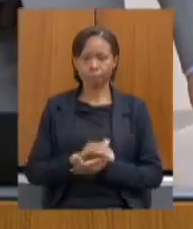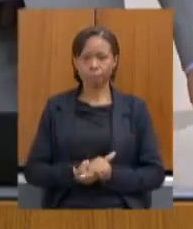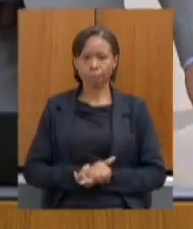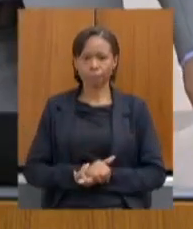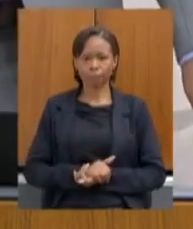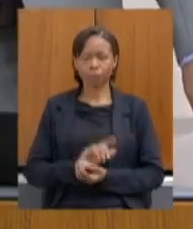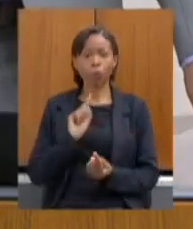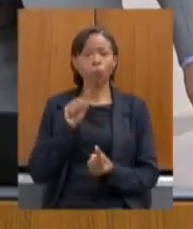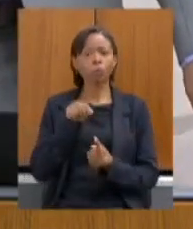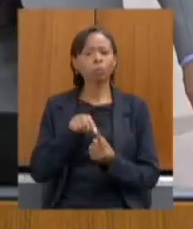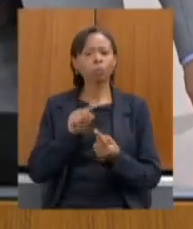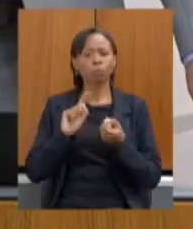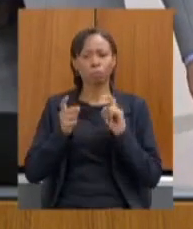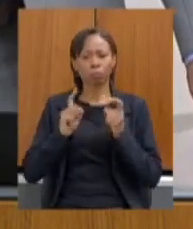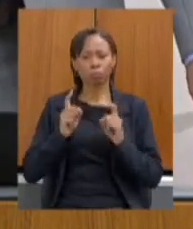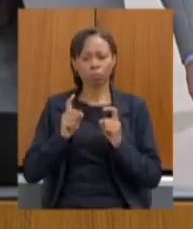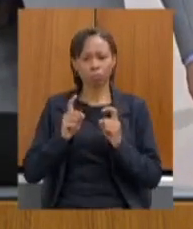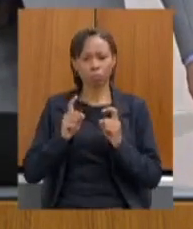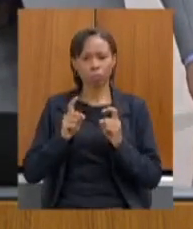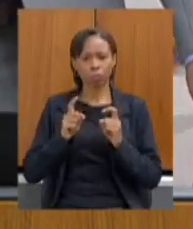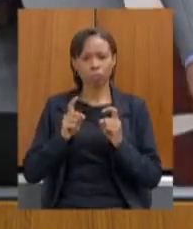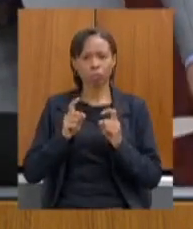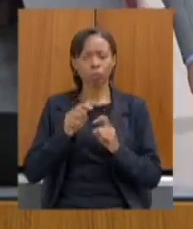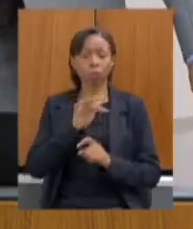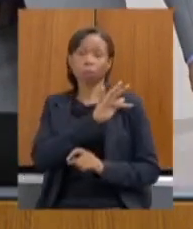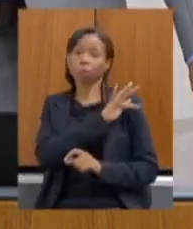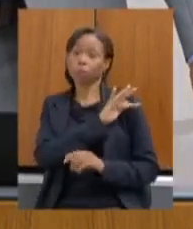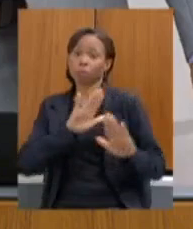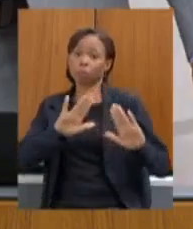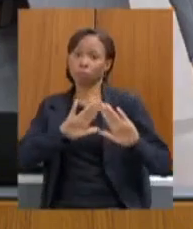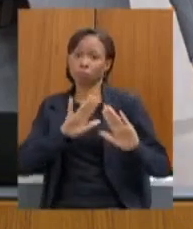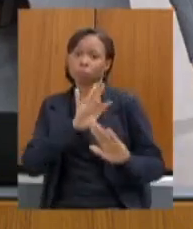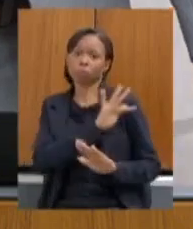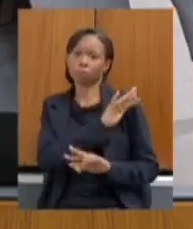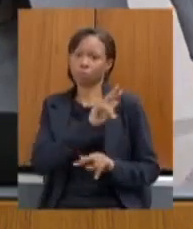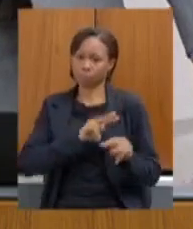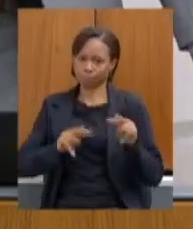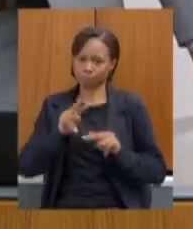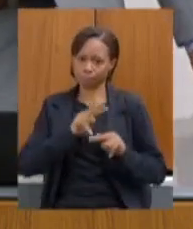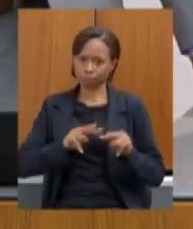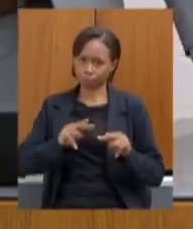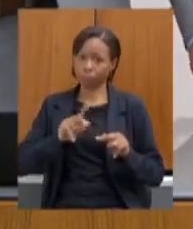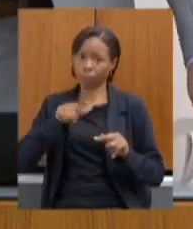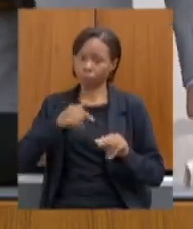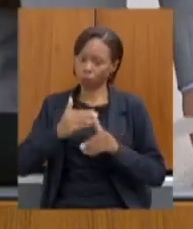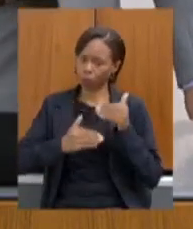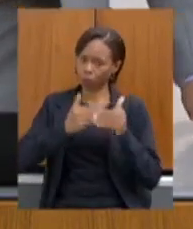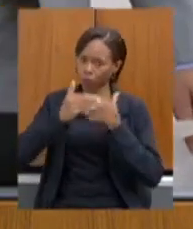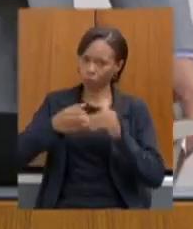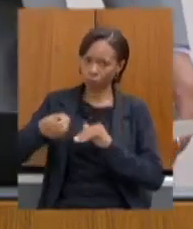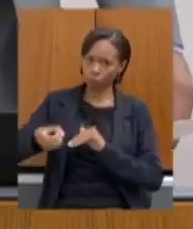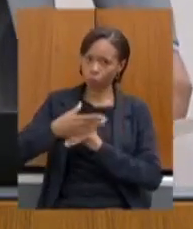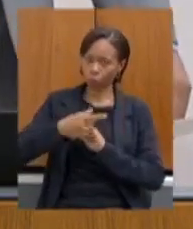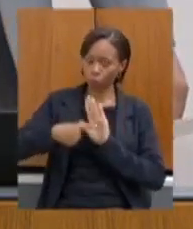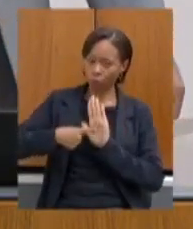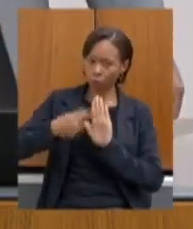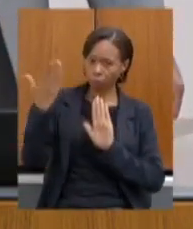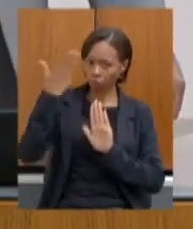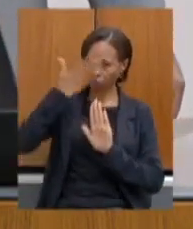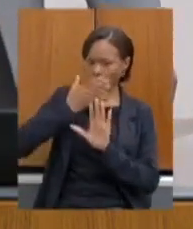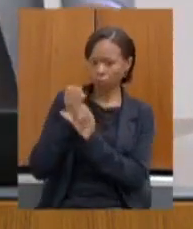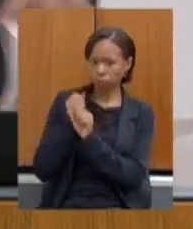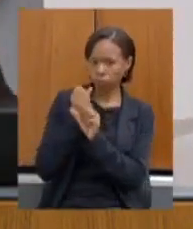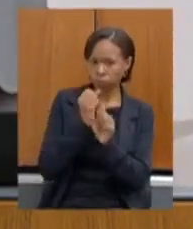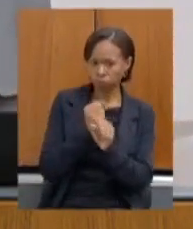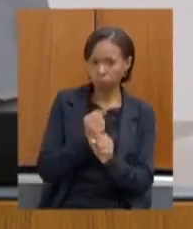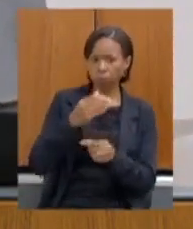Destina-se a reunião à realização da Assembleia Fiscaliza, que é um inovador processo de prestação de contas instituído em